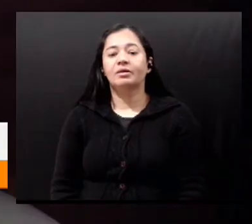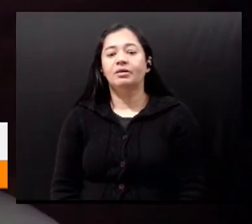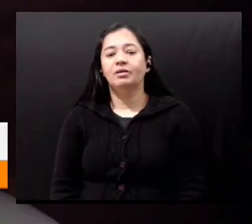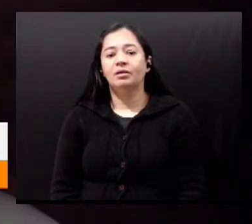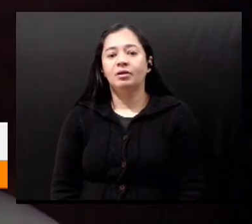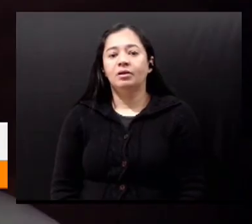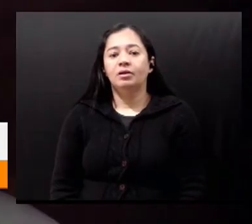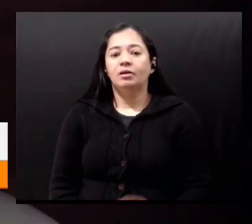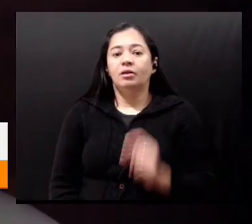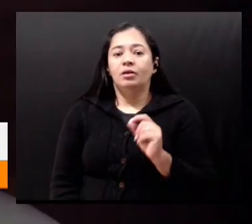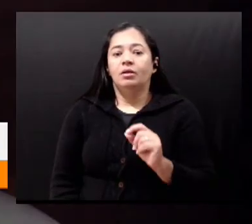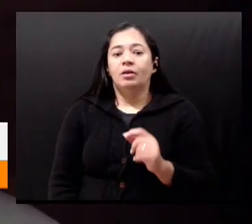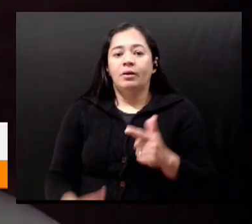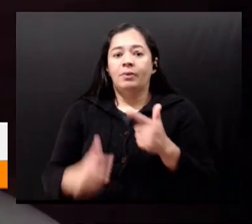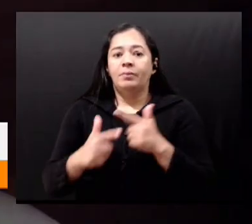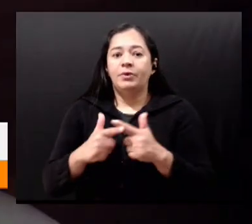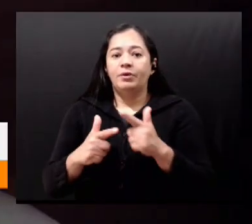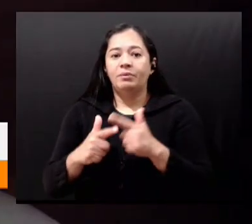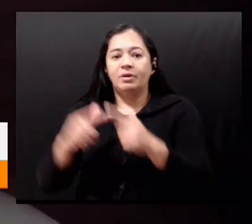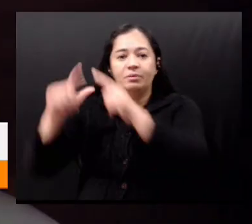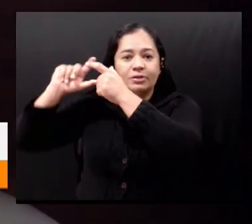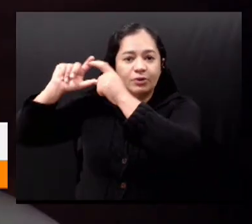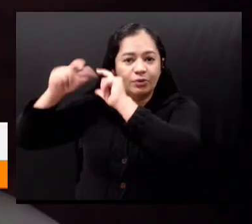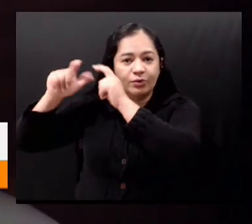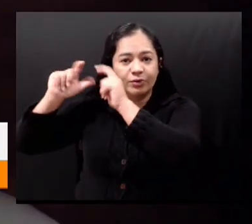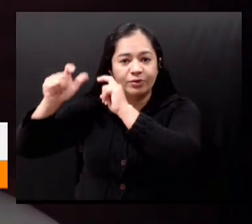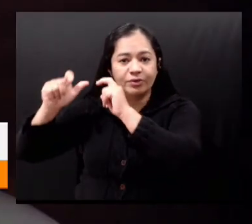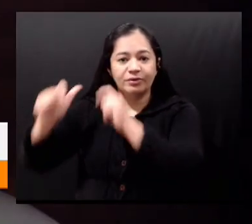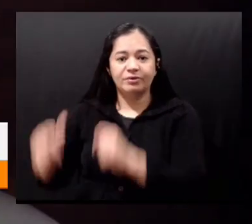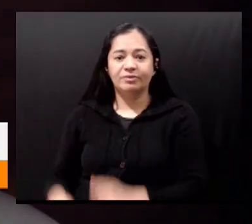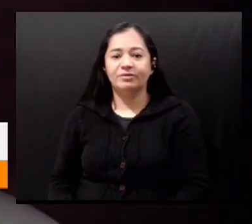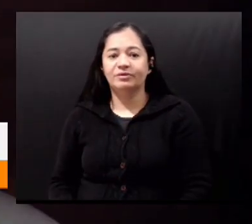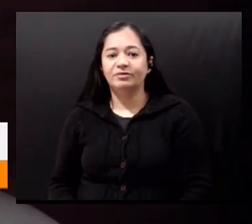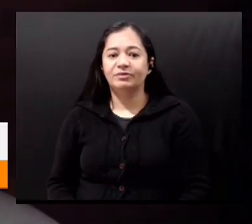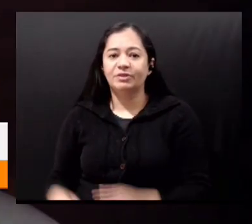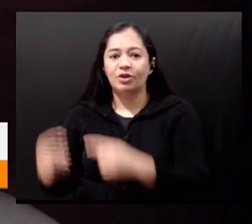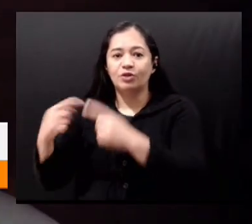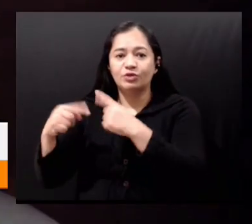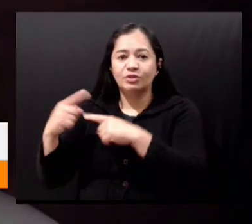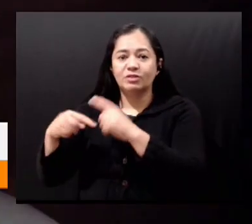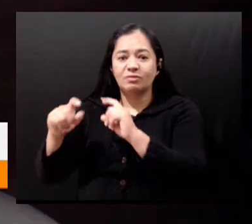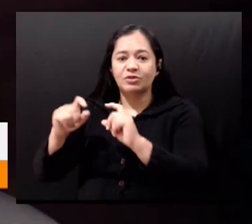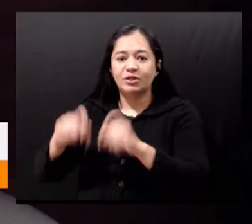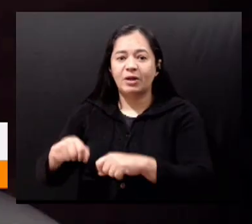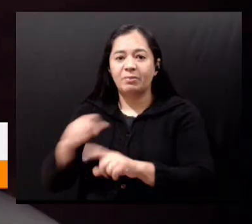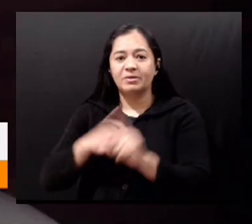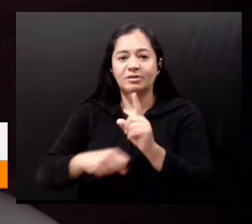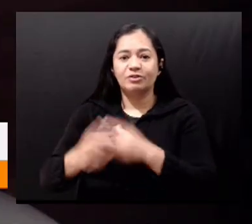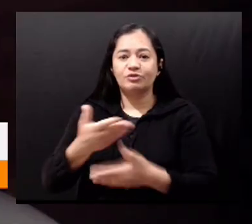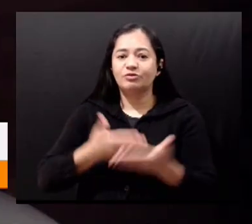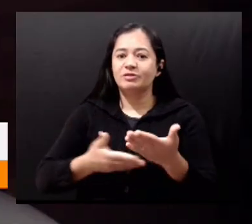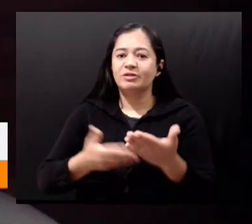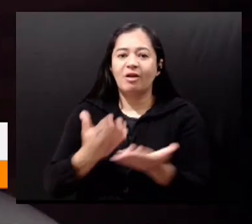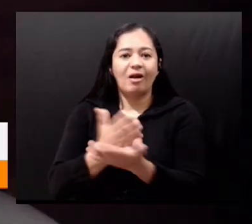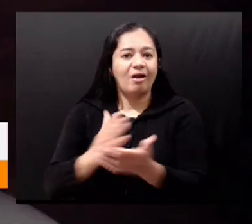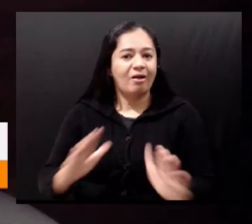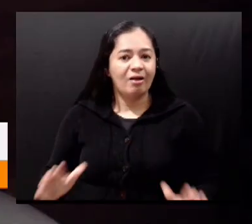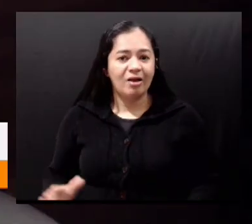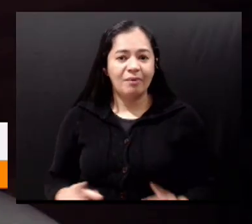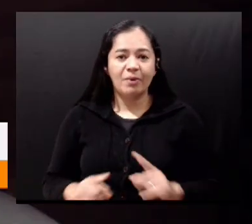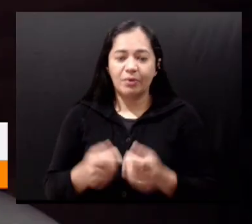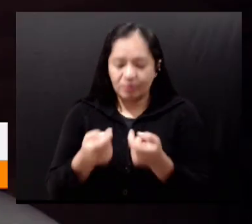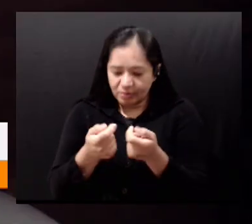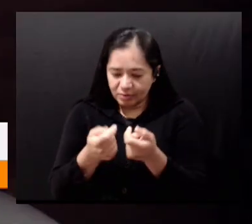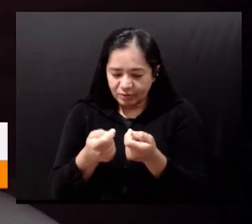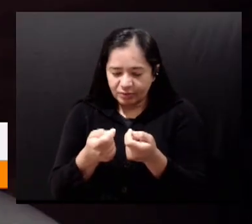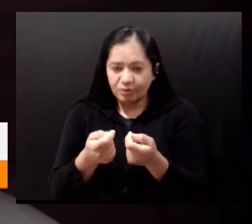problemas cognitivos, Uhum. uma falta de desenvolvimento de capacidade social, porque enquanto você está aqui, você não está interagindo, Sim.